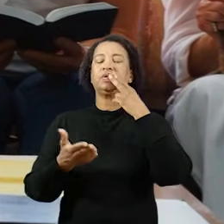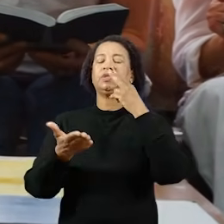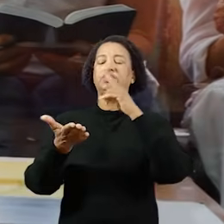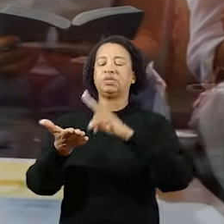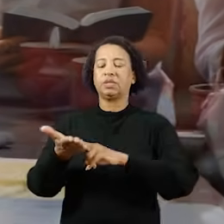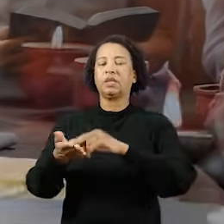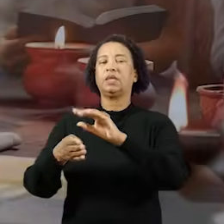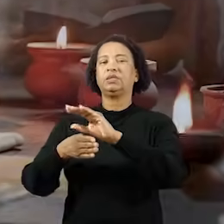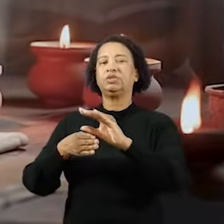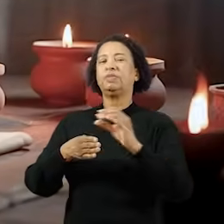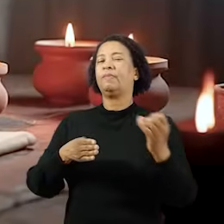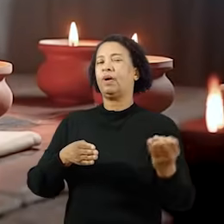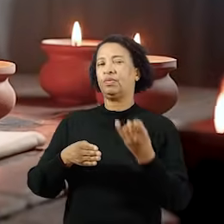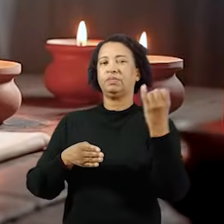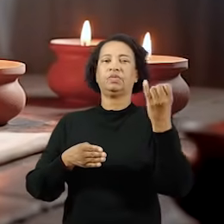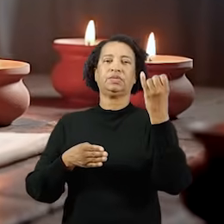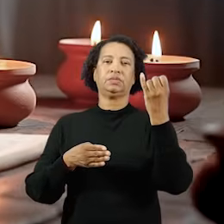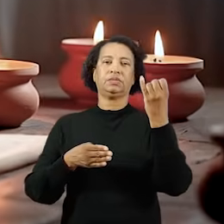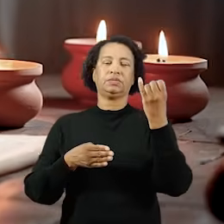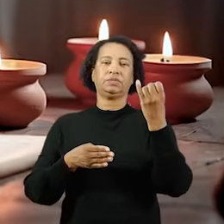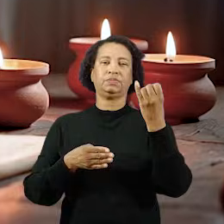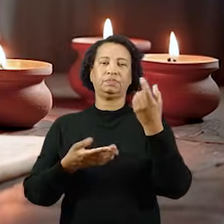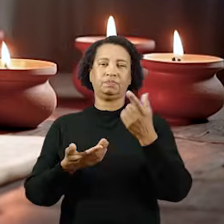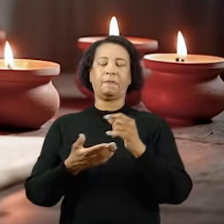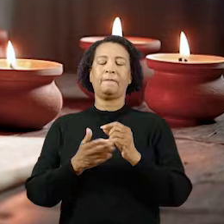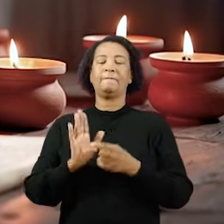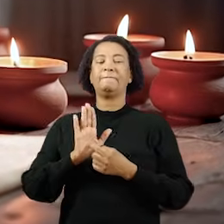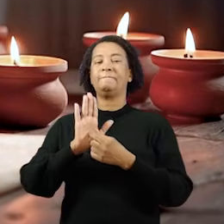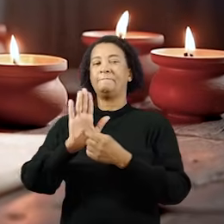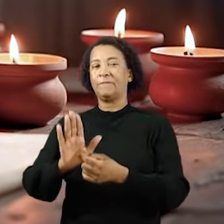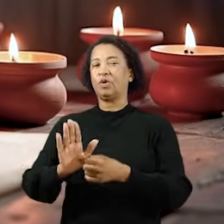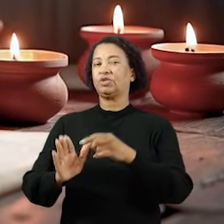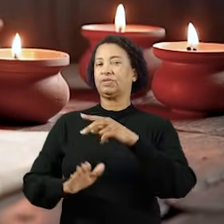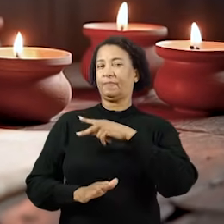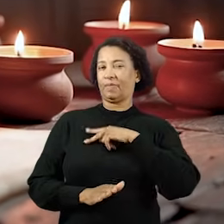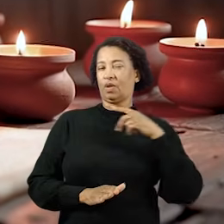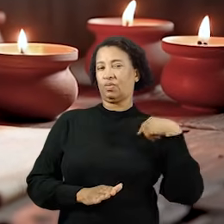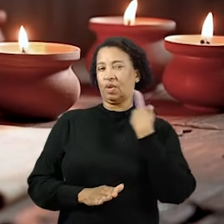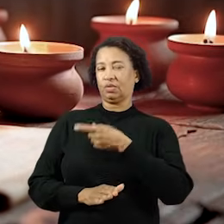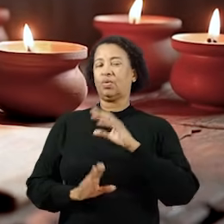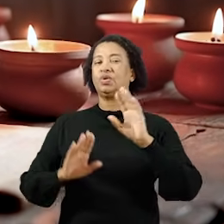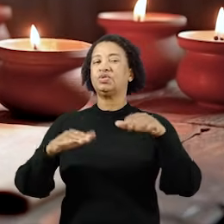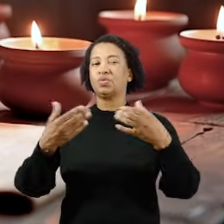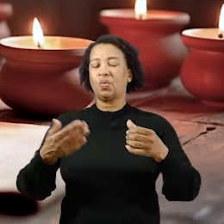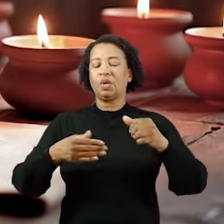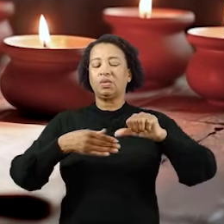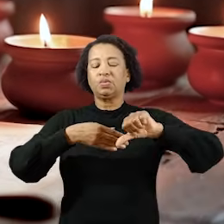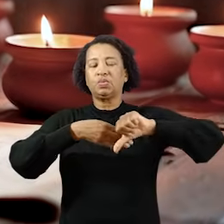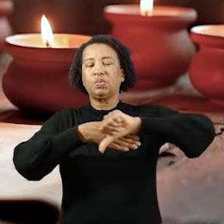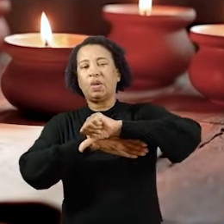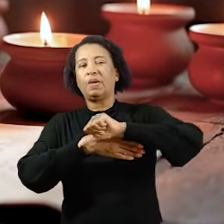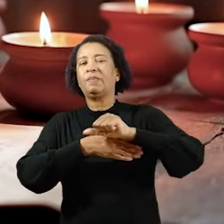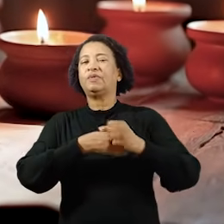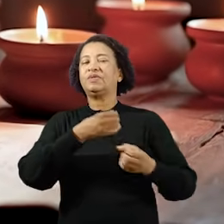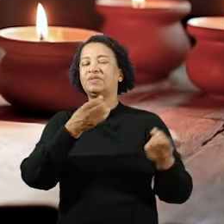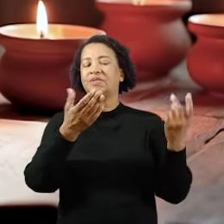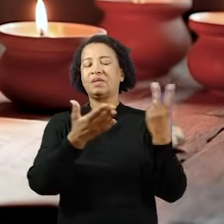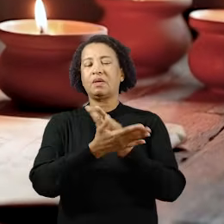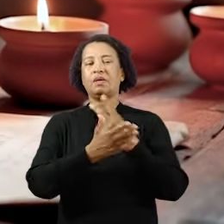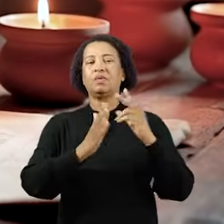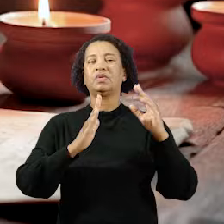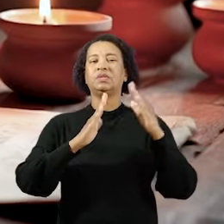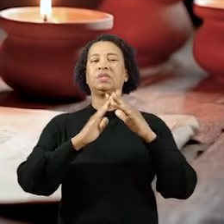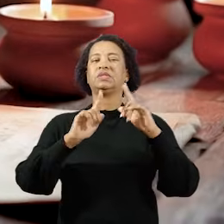pastor que a carta de Paulo aos Coríntios é. Nela, Paulo nos mostra o que fazer quando a imoralidade se manifesta em nossa